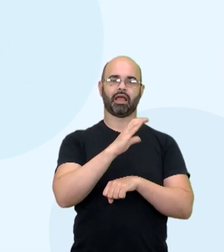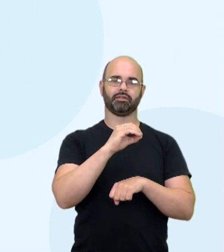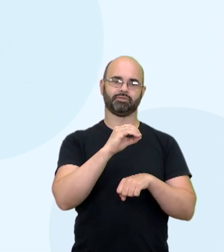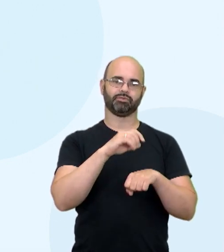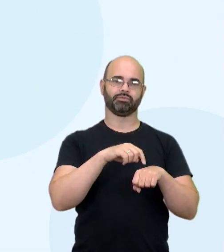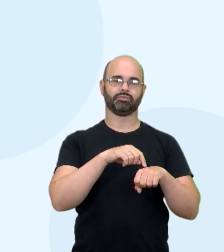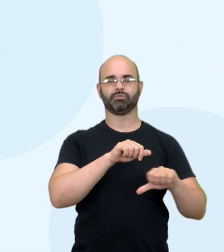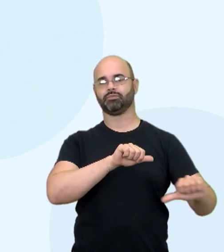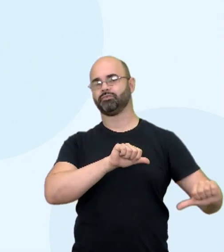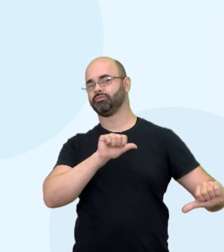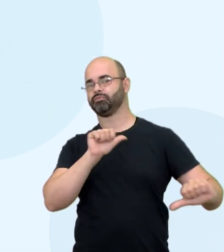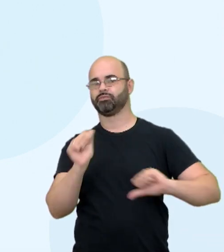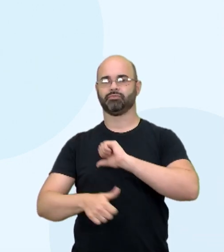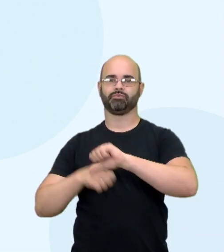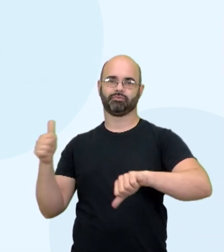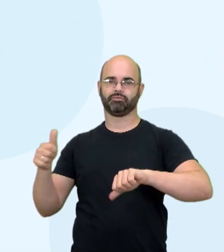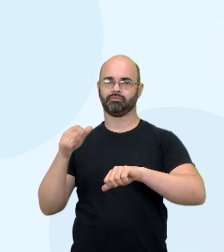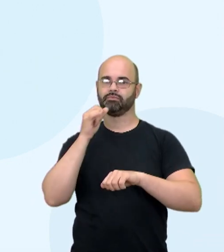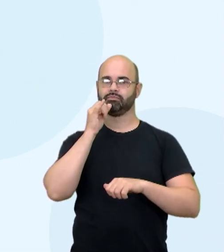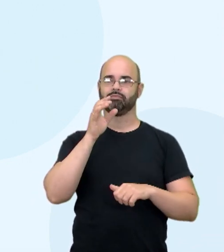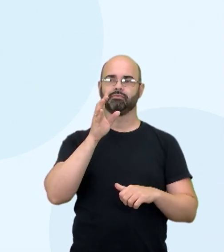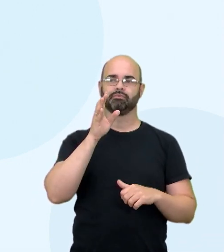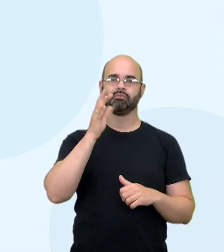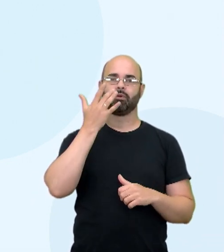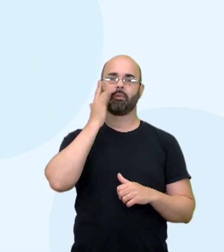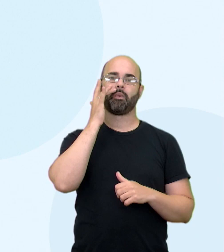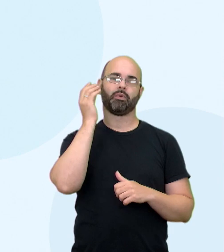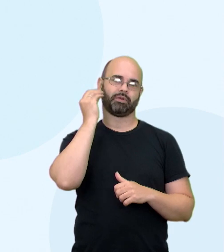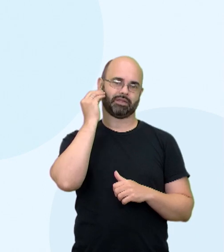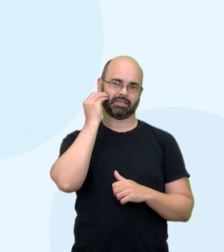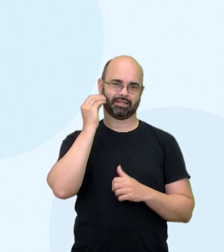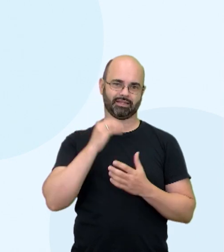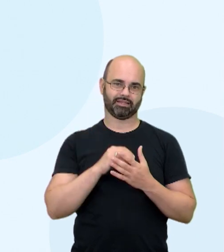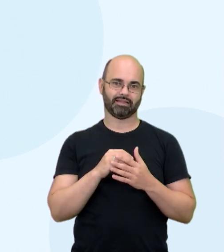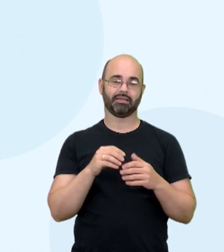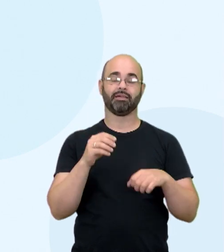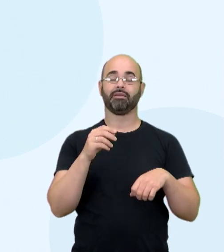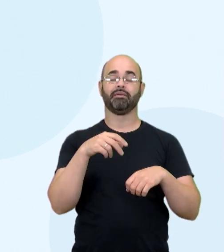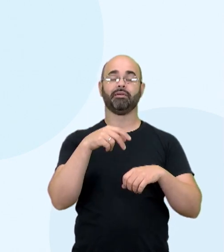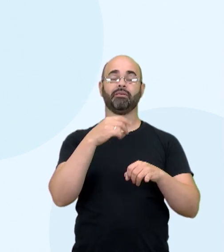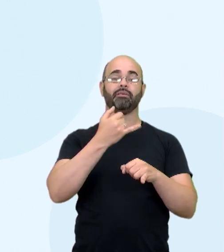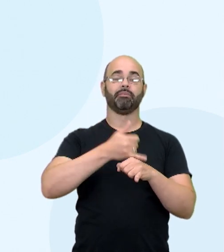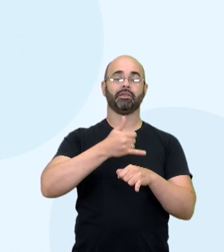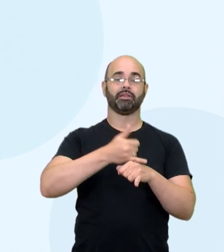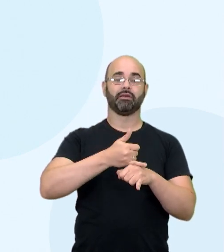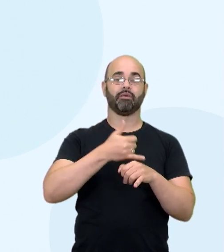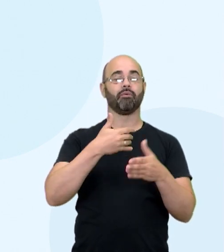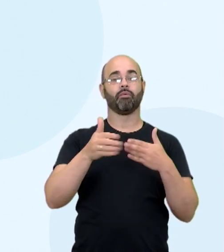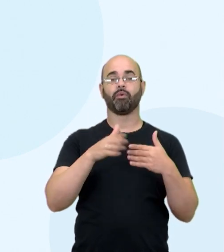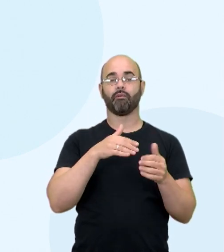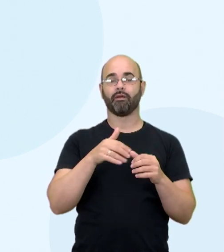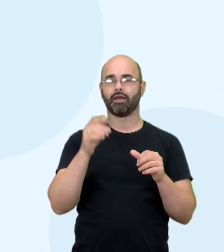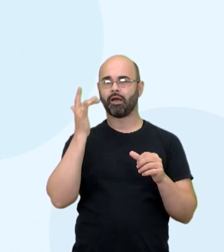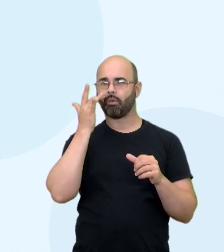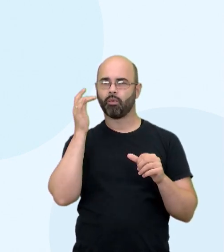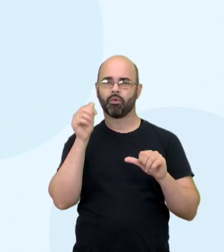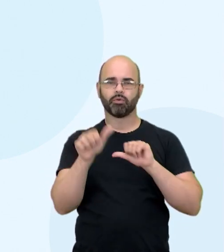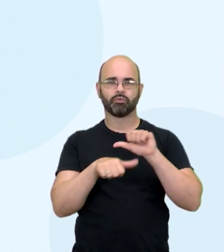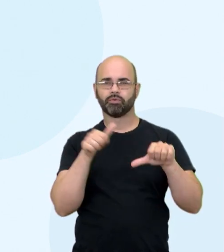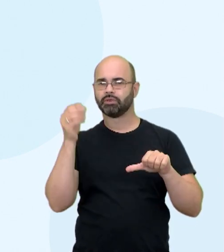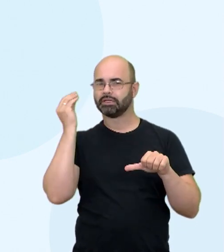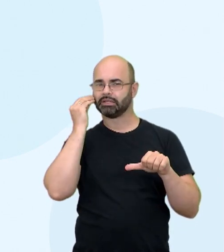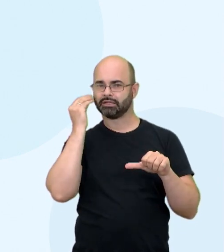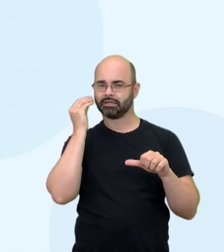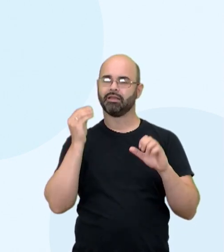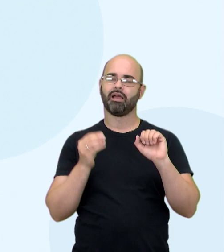conseguir transmutá-la em ouro. Então, transformar qualquer metal em ouro era um dos objetivos